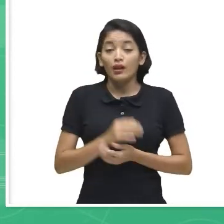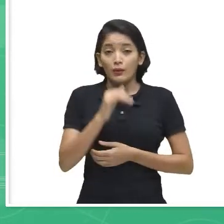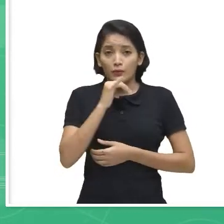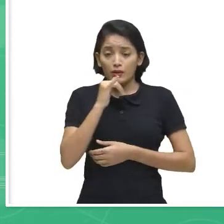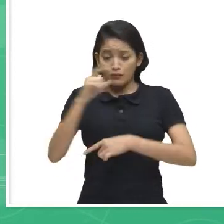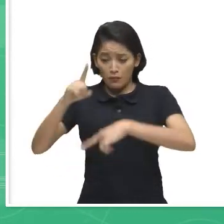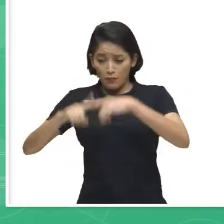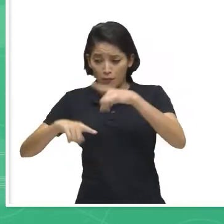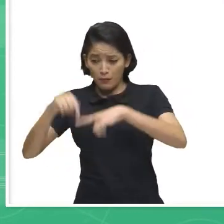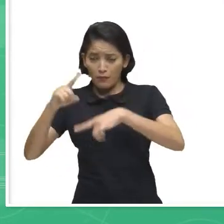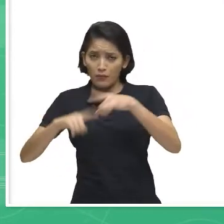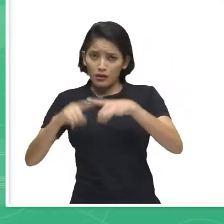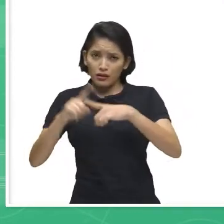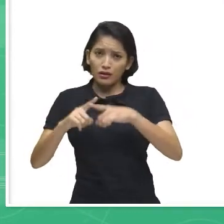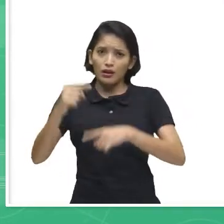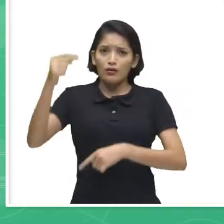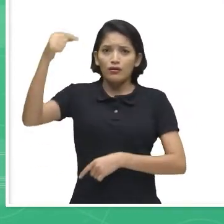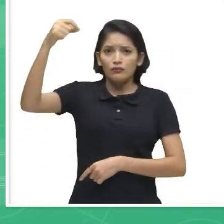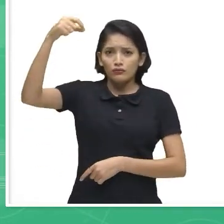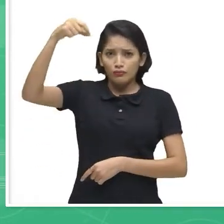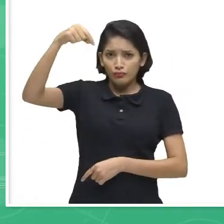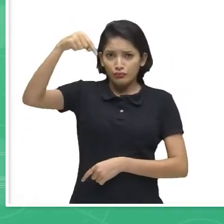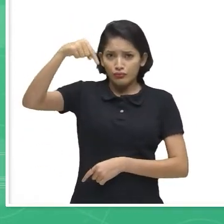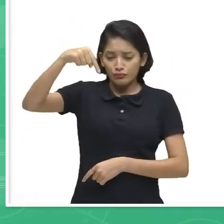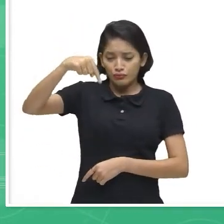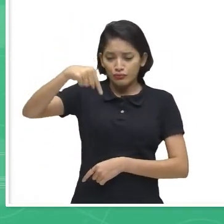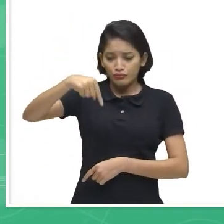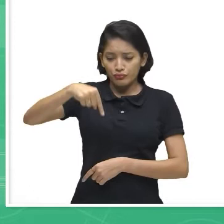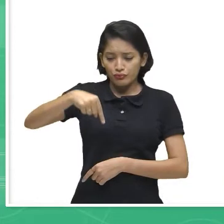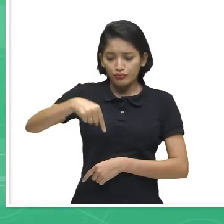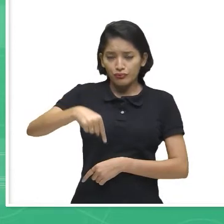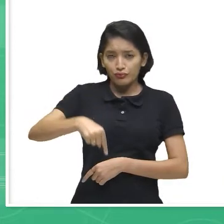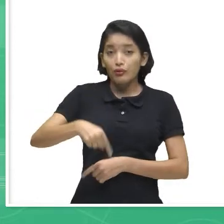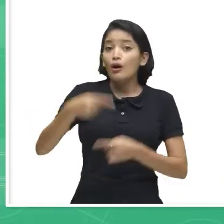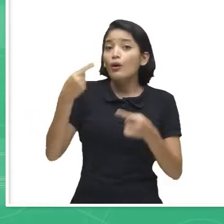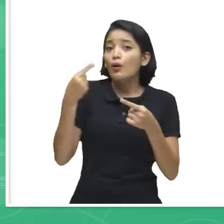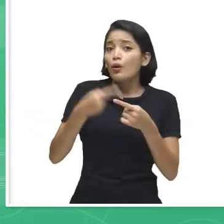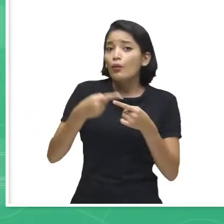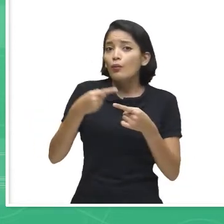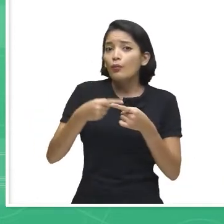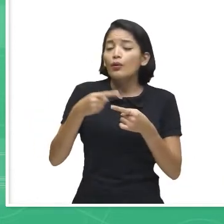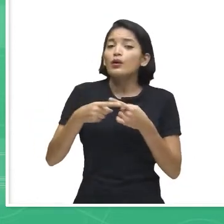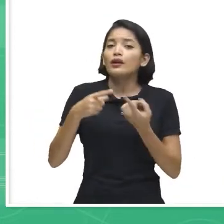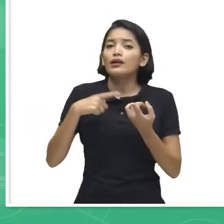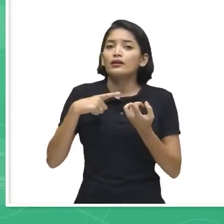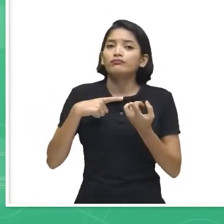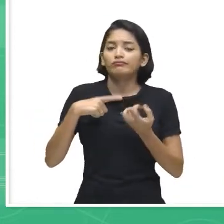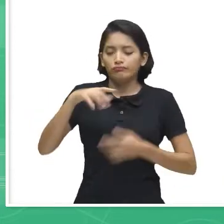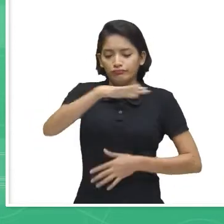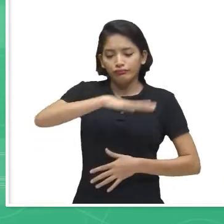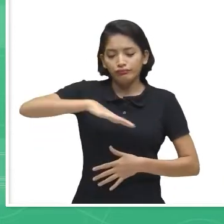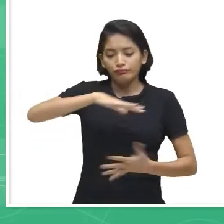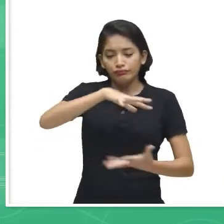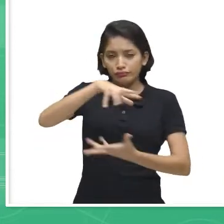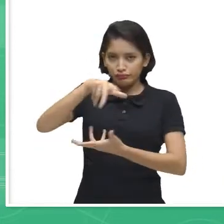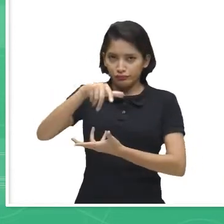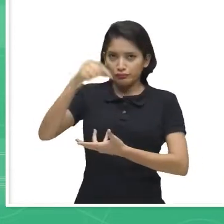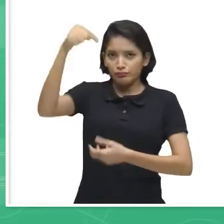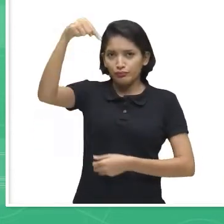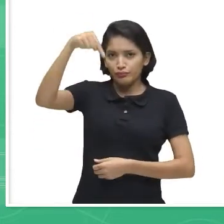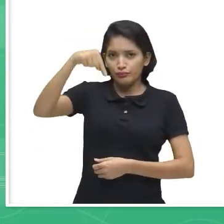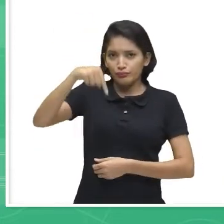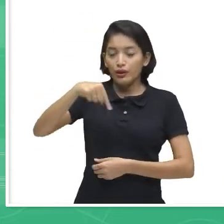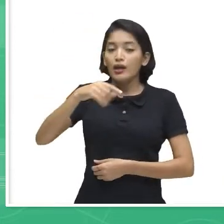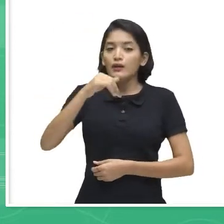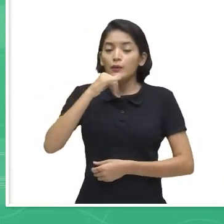cai vertical e para baixo, porque ele está na presença do campo gravitacional da Terra, não é verdade? Então, se eu